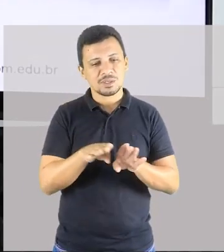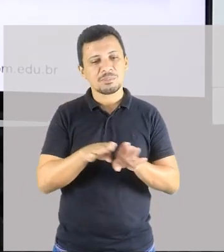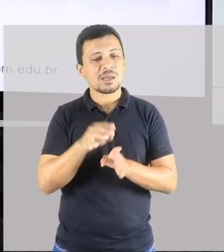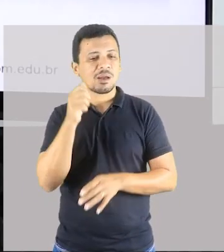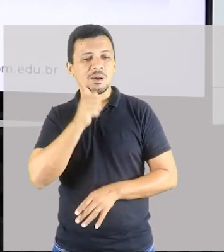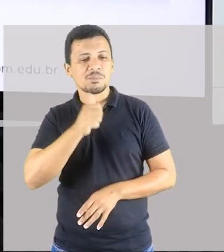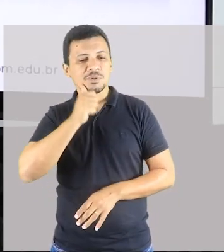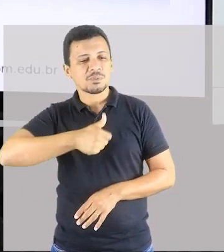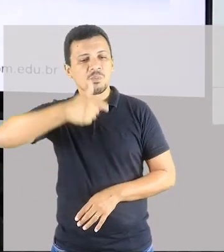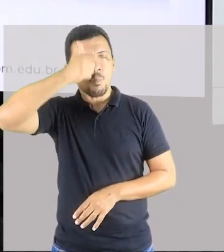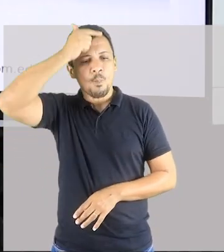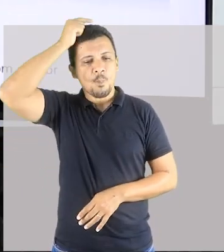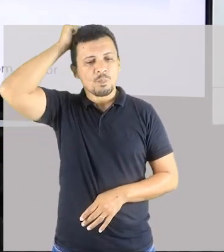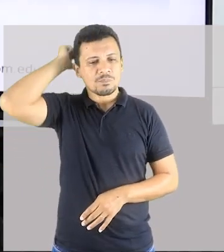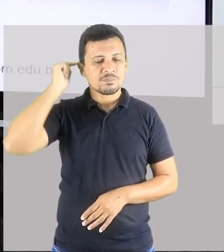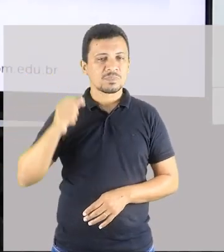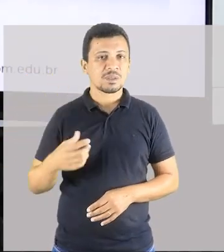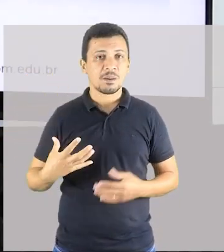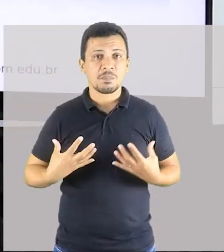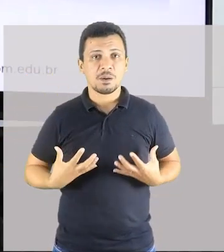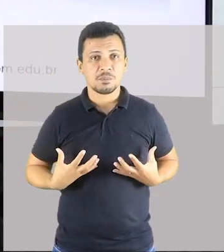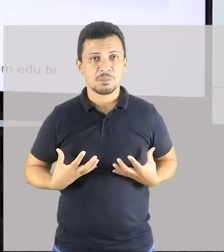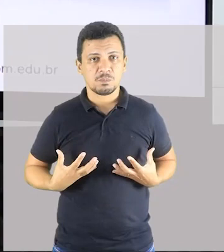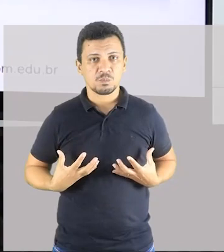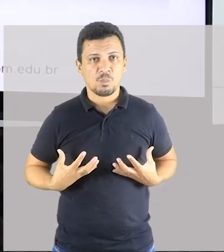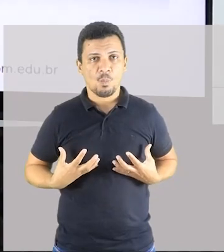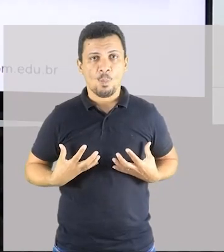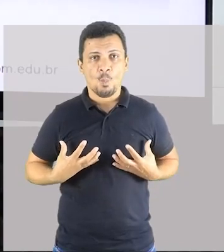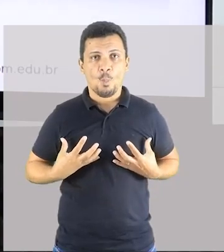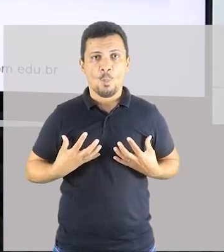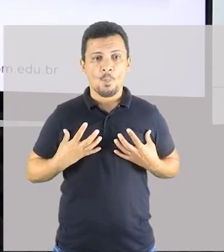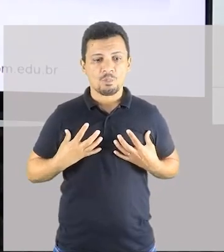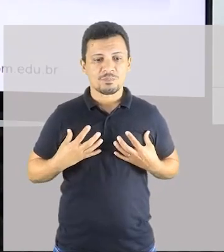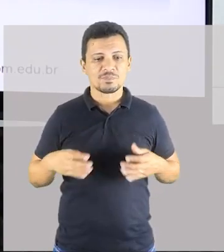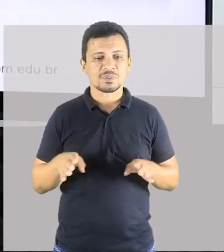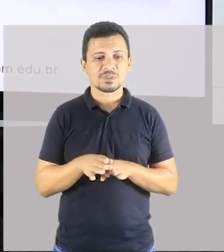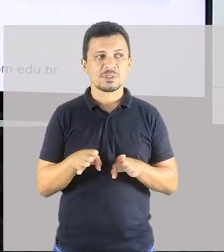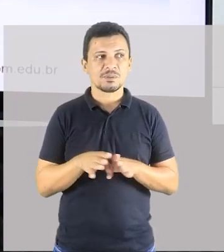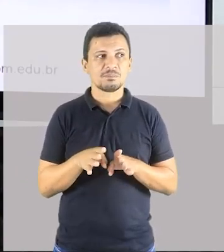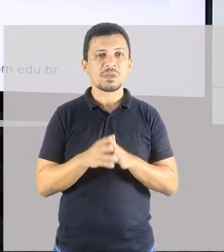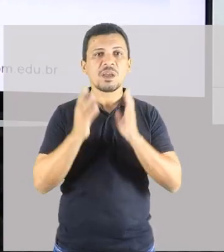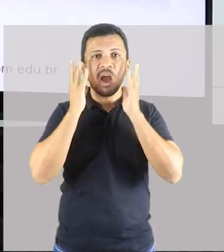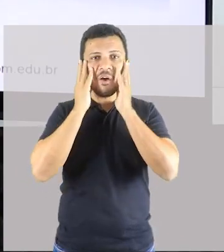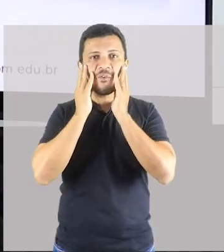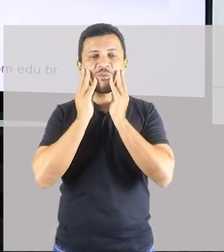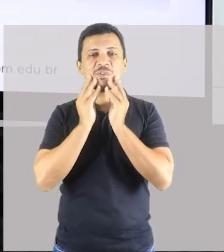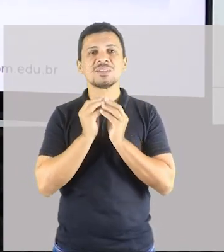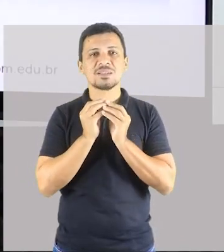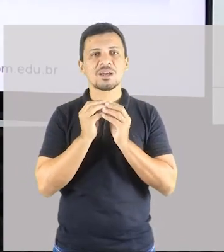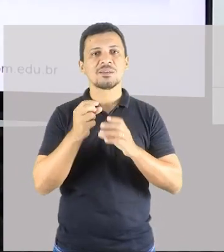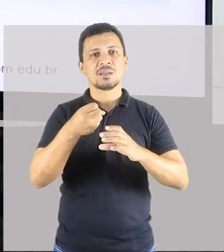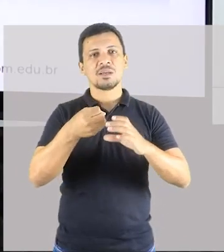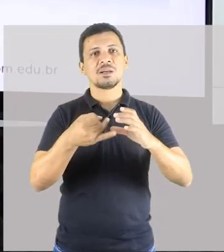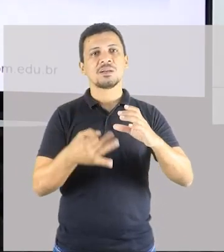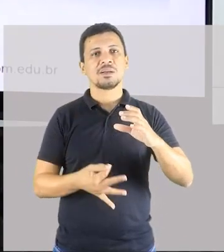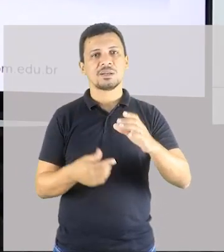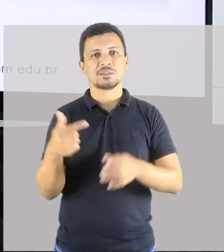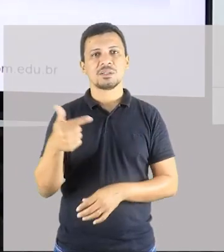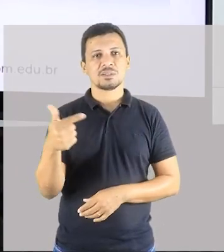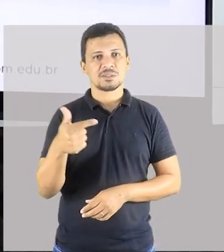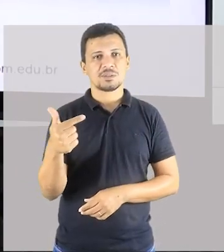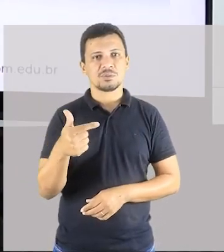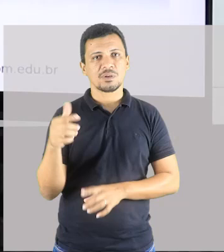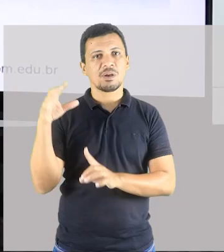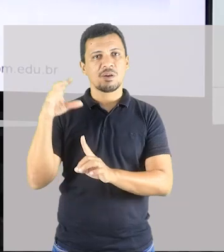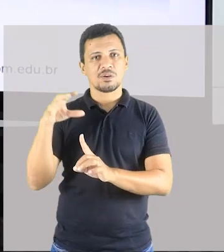de cabelo, tem redução das mamas, ó, e pelos faciais, são características secundárias que